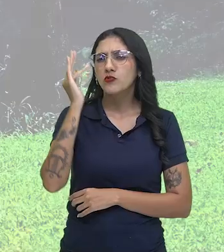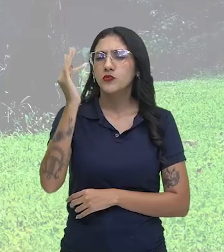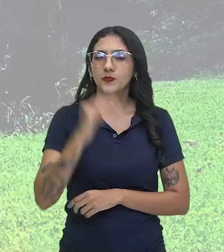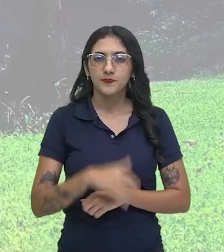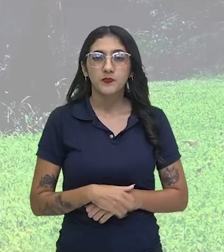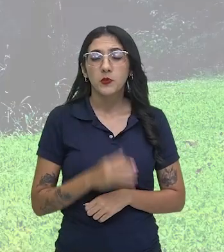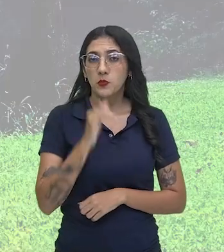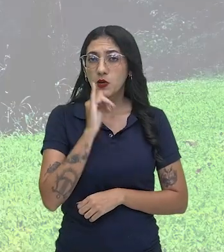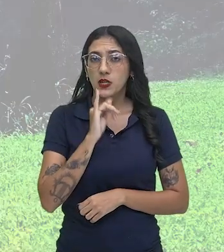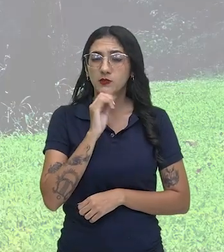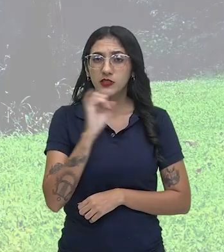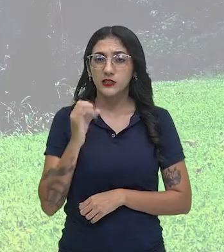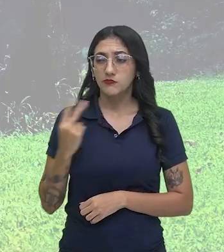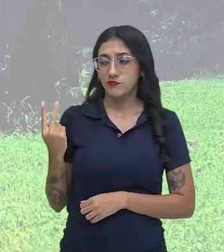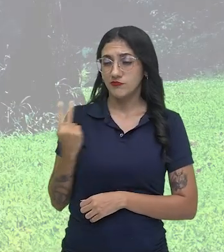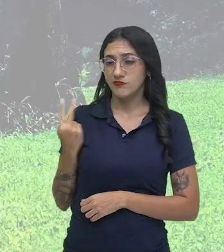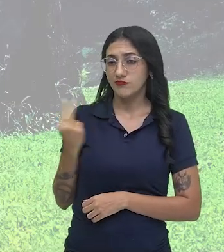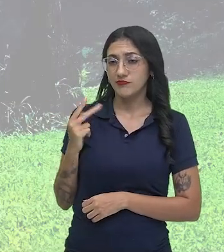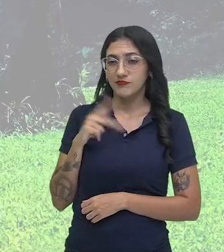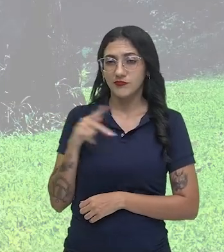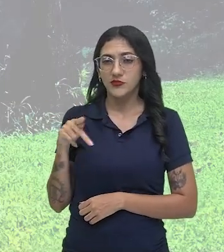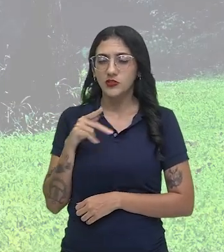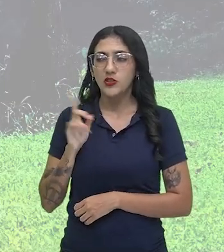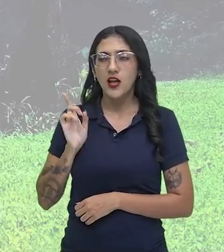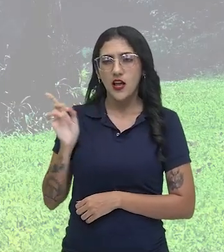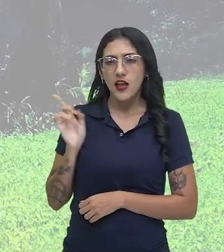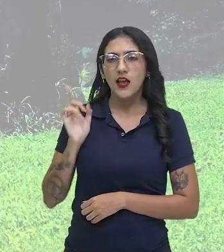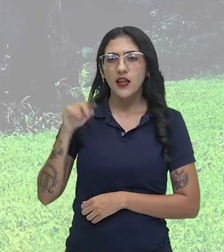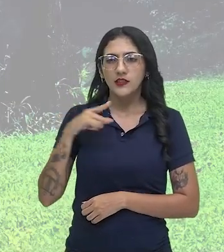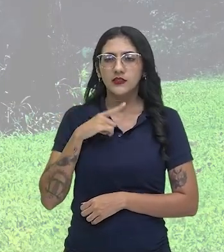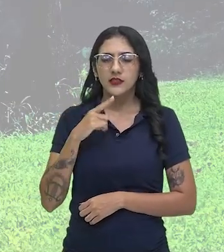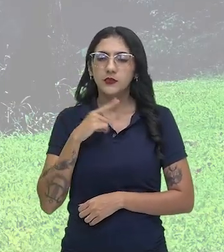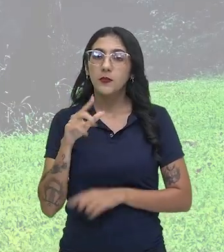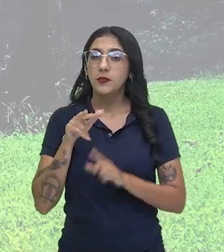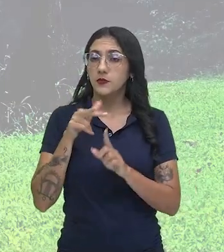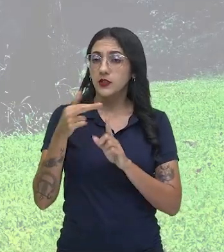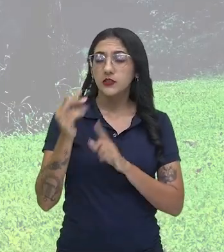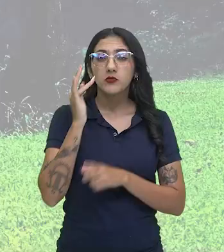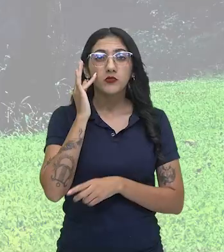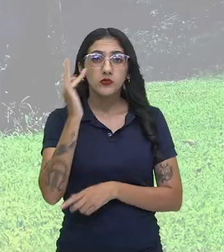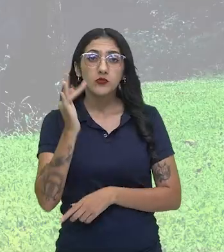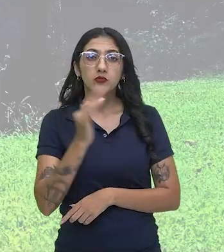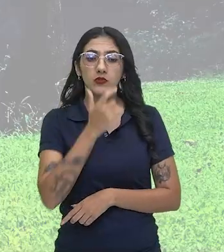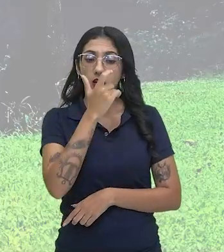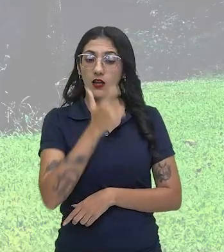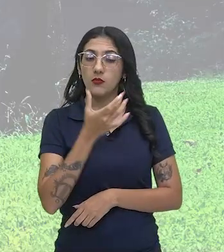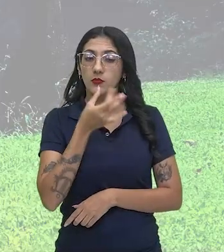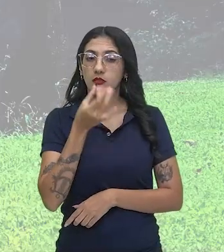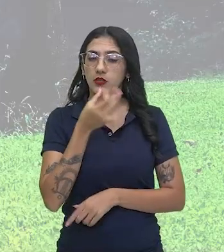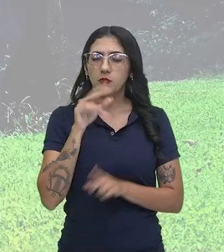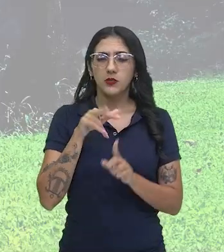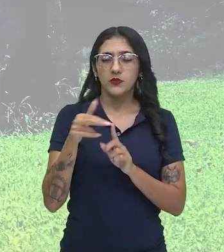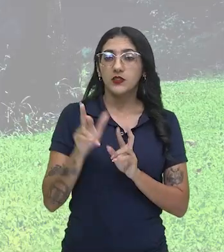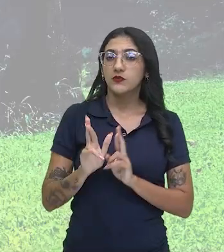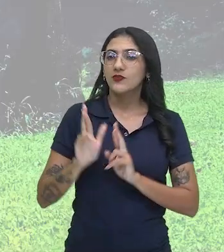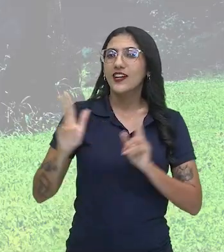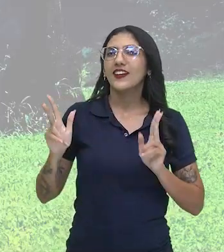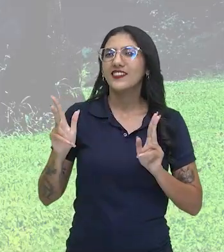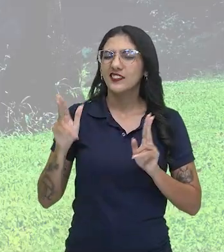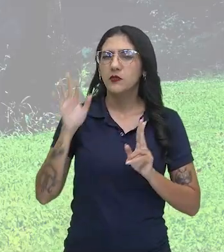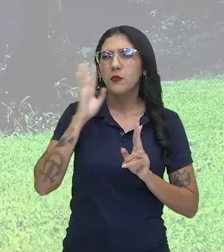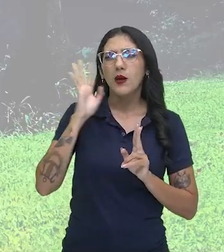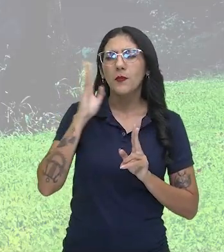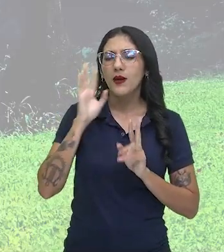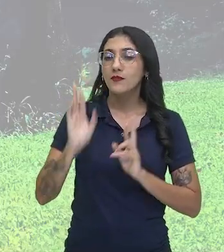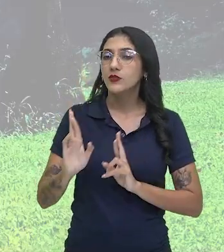a professora Cláudia começarmos aqui a conversar, ela tem uma perspectiva sobre o futuro, eu tenho outra, então veja que até o nosso modo de pensar é